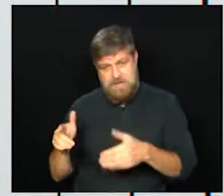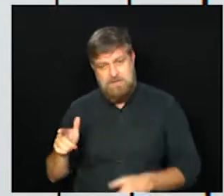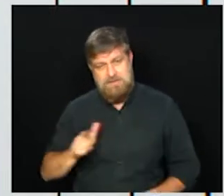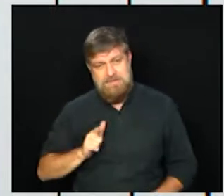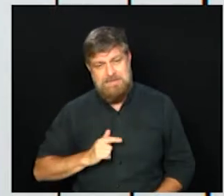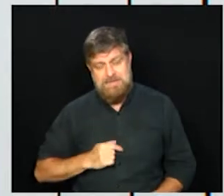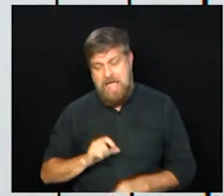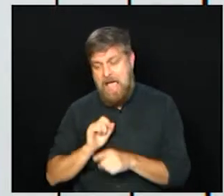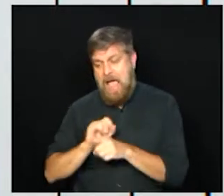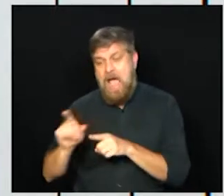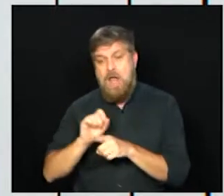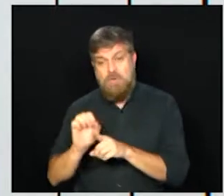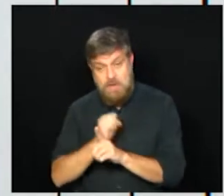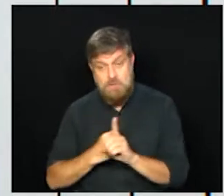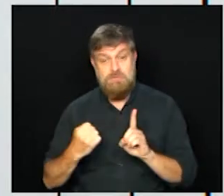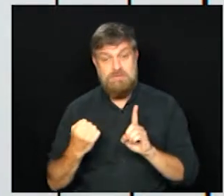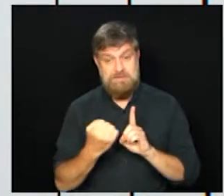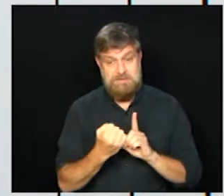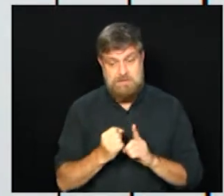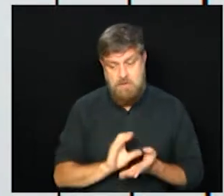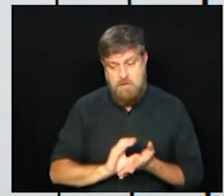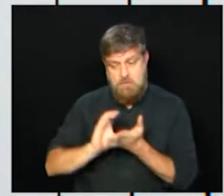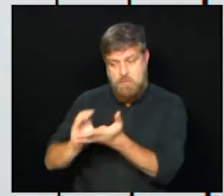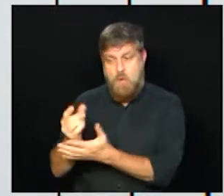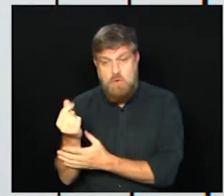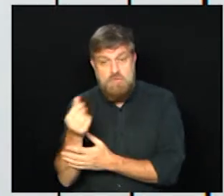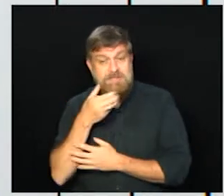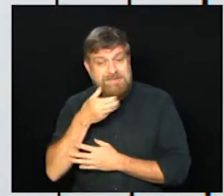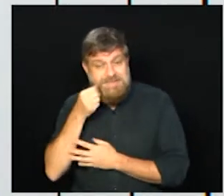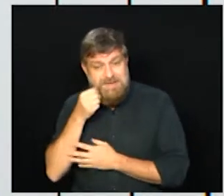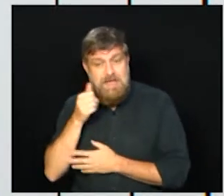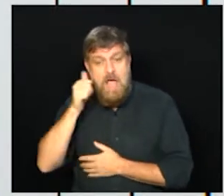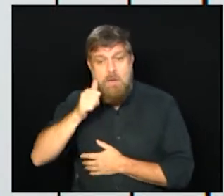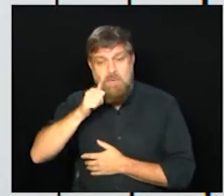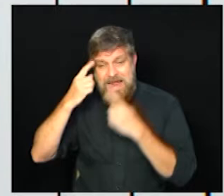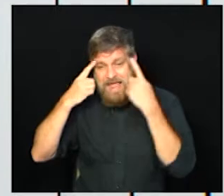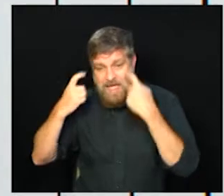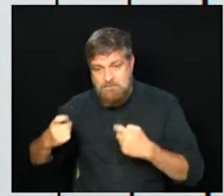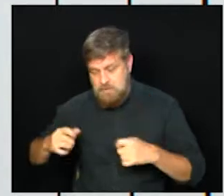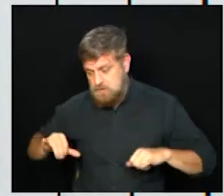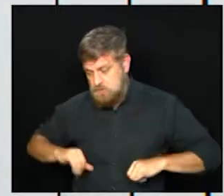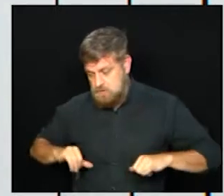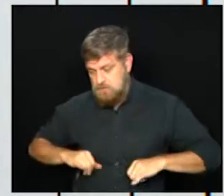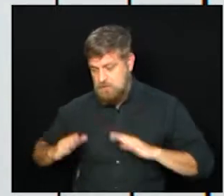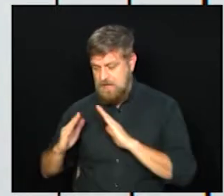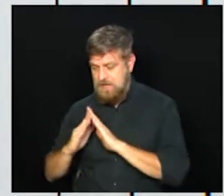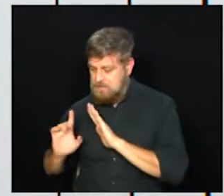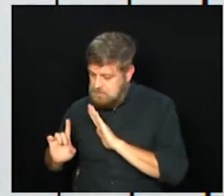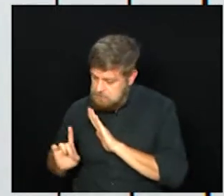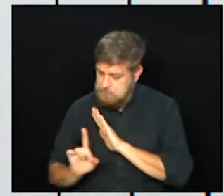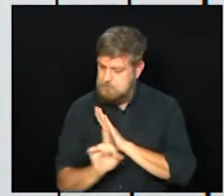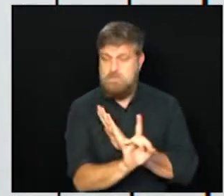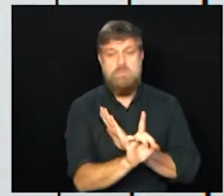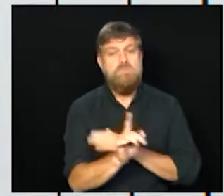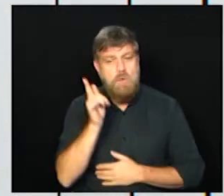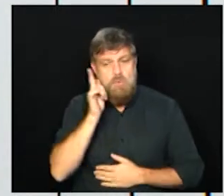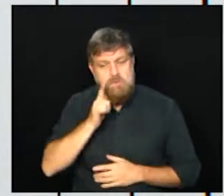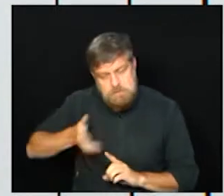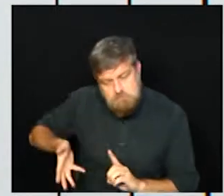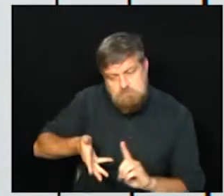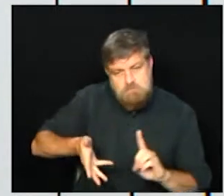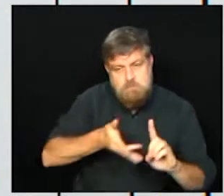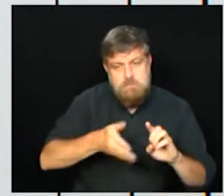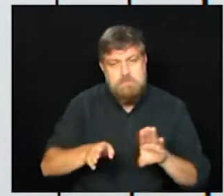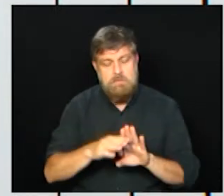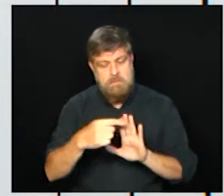aluguéis social para as mulheres em situação de violência, justamente para elas conseguirem sair de casa. Outros projetos que são ligados com a